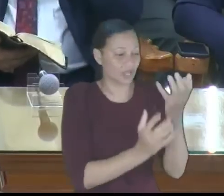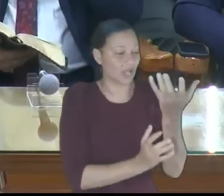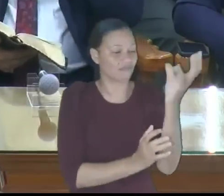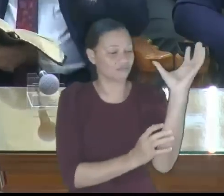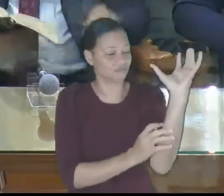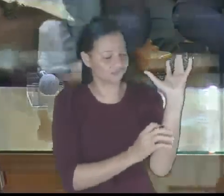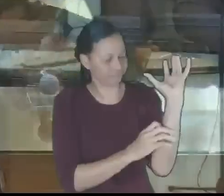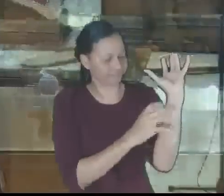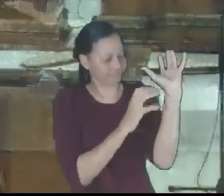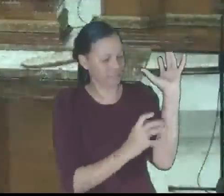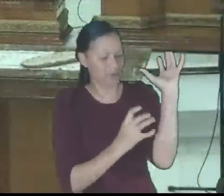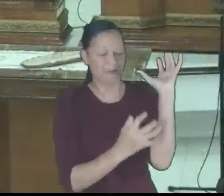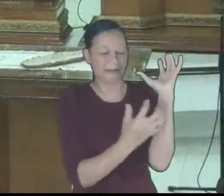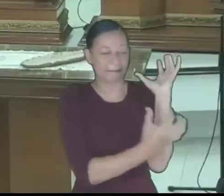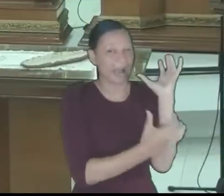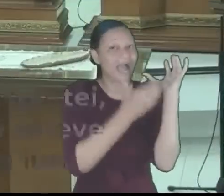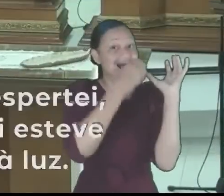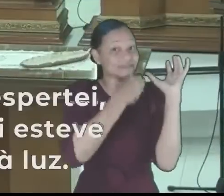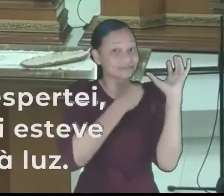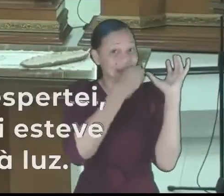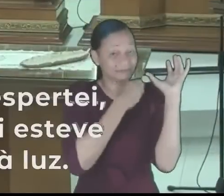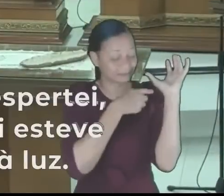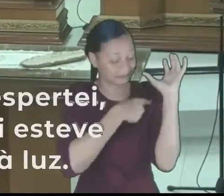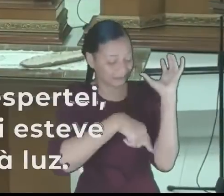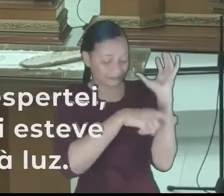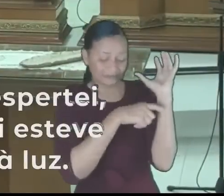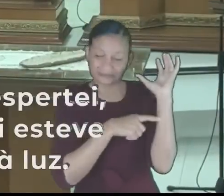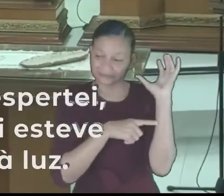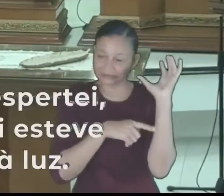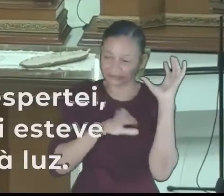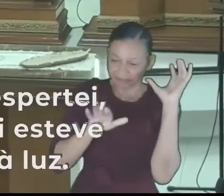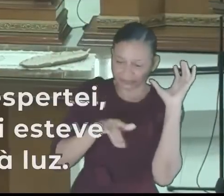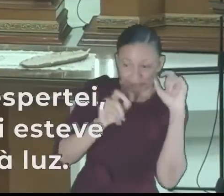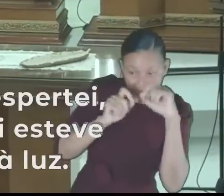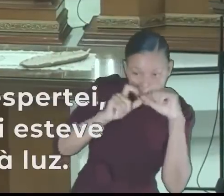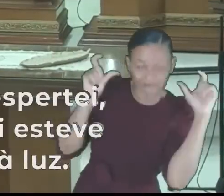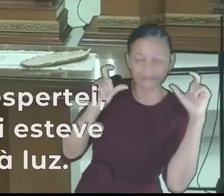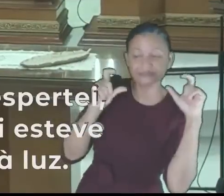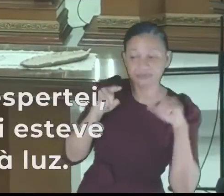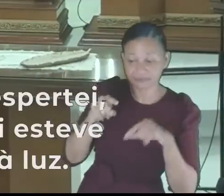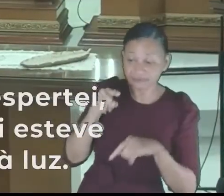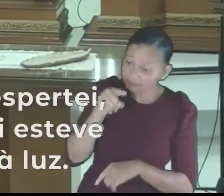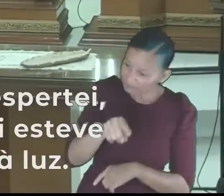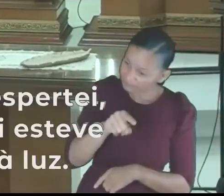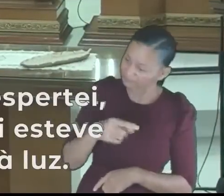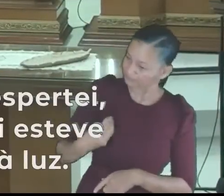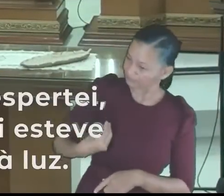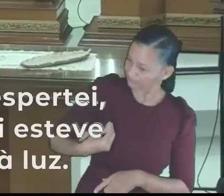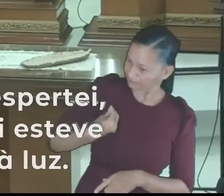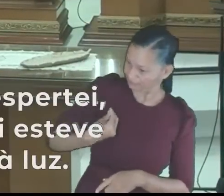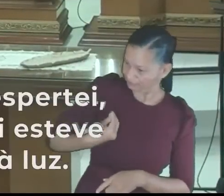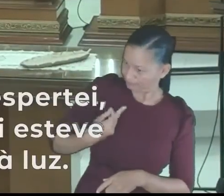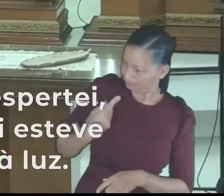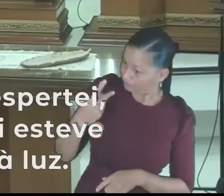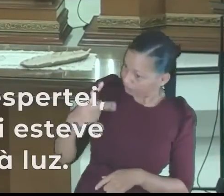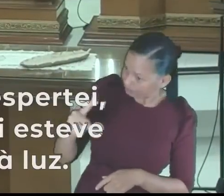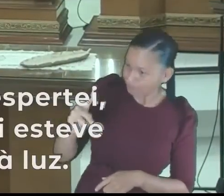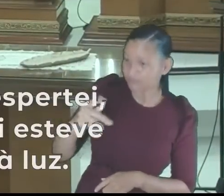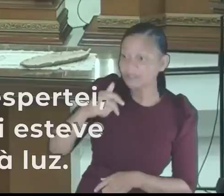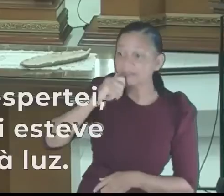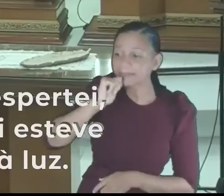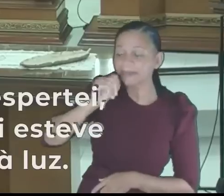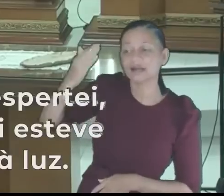favor. Debaixo de uma macieira te despertei. Ali esteve tua mãe com